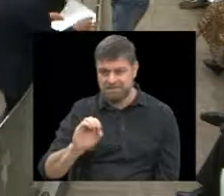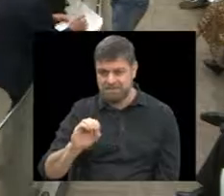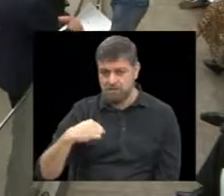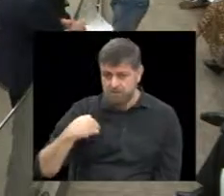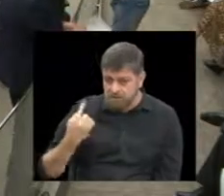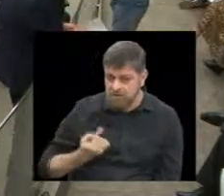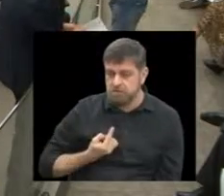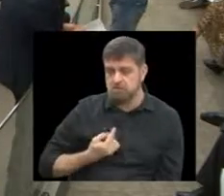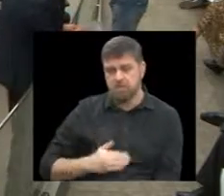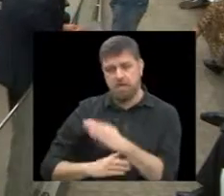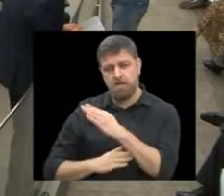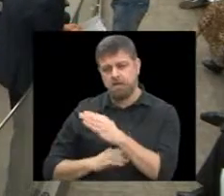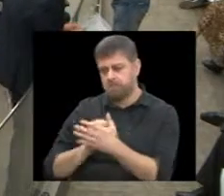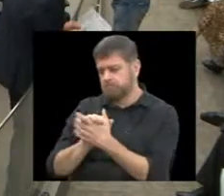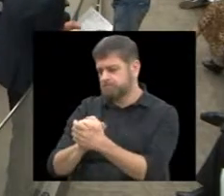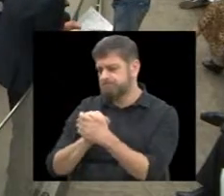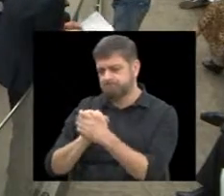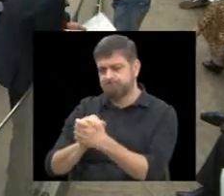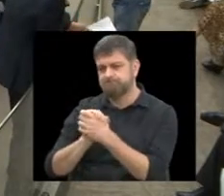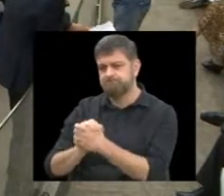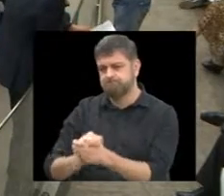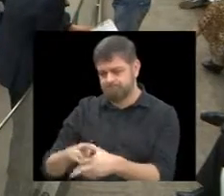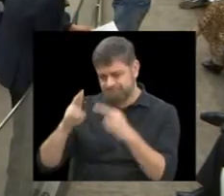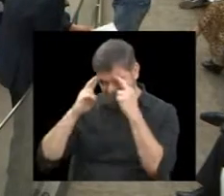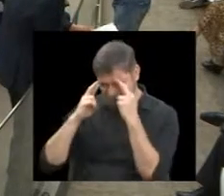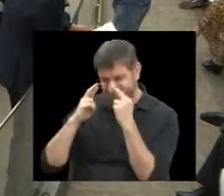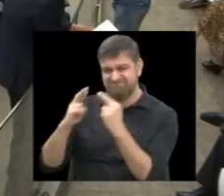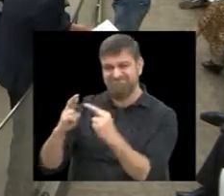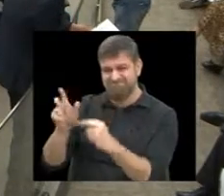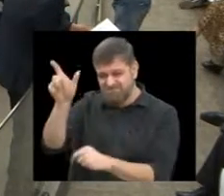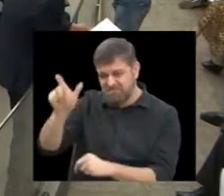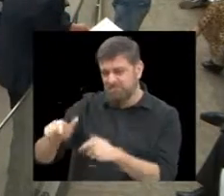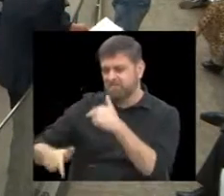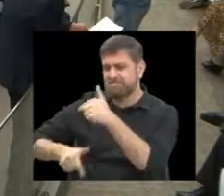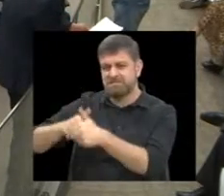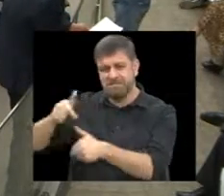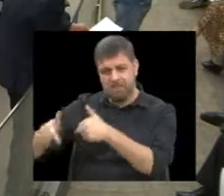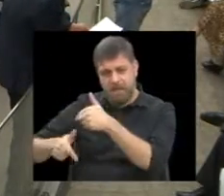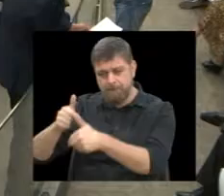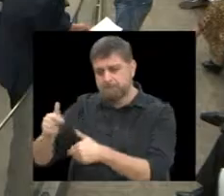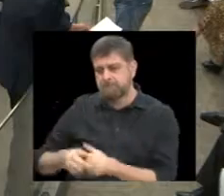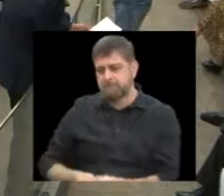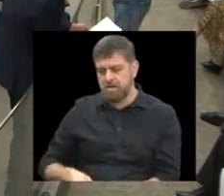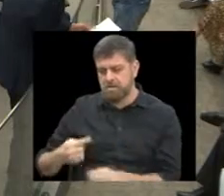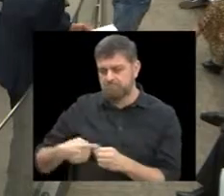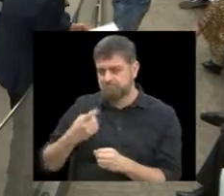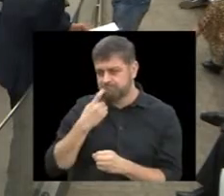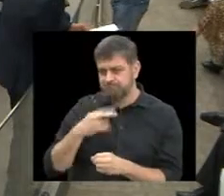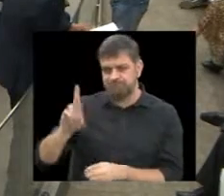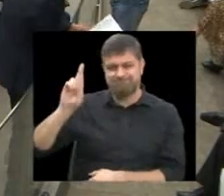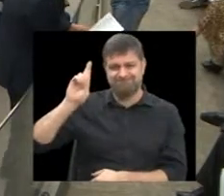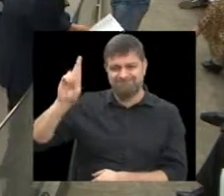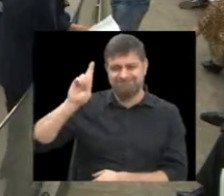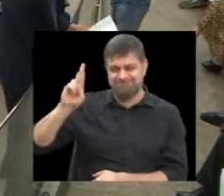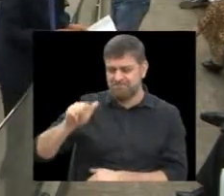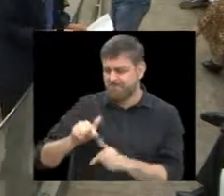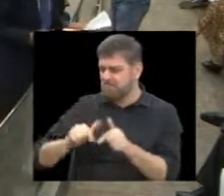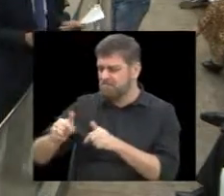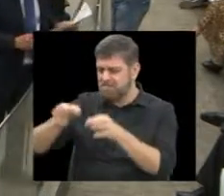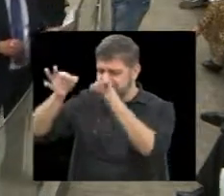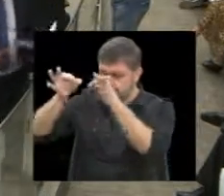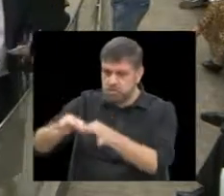de vocês, que vocês são trabalhadores e representam muito bem a cidade de Campinas e fazem o trabalho digno.